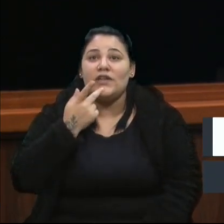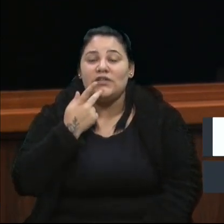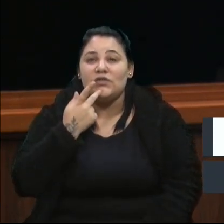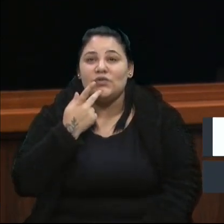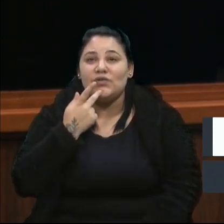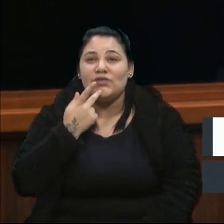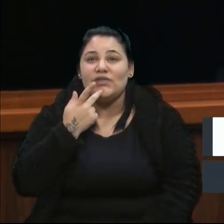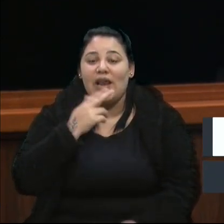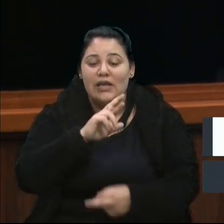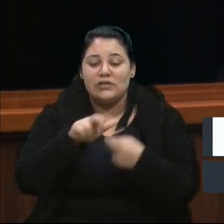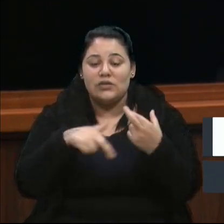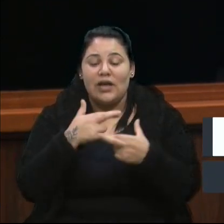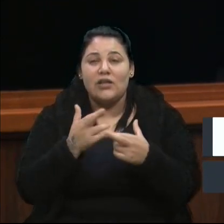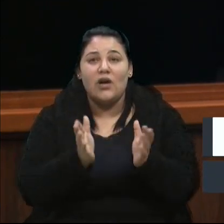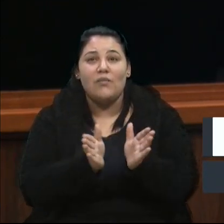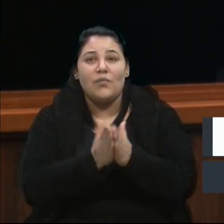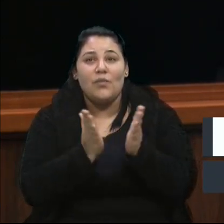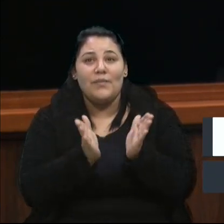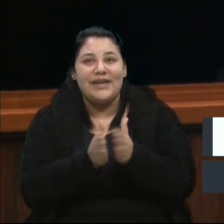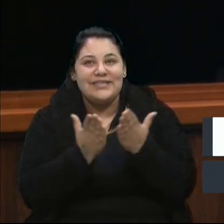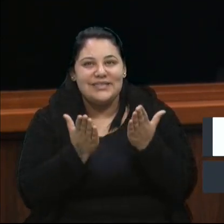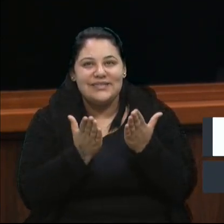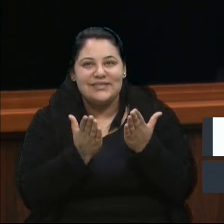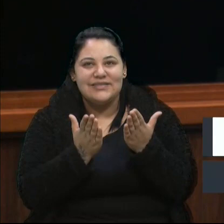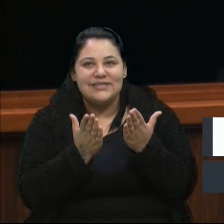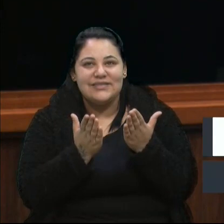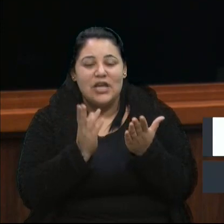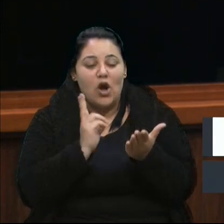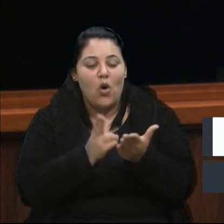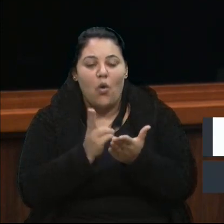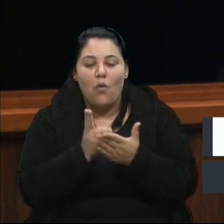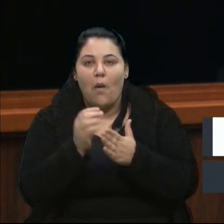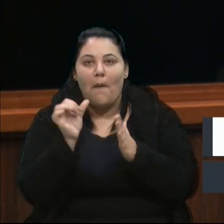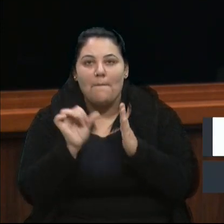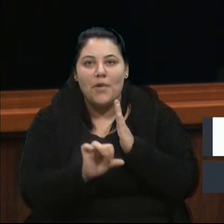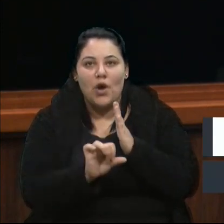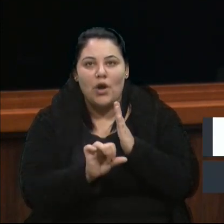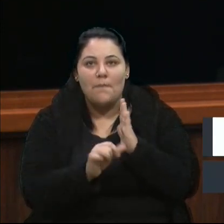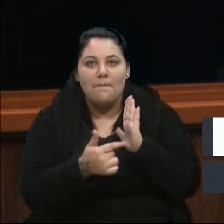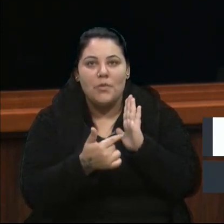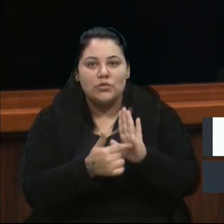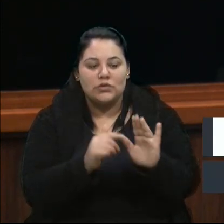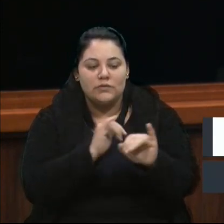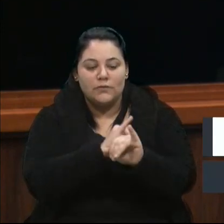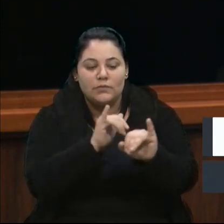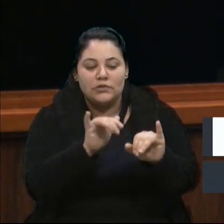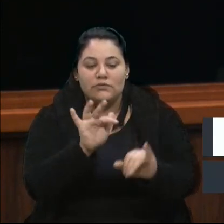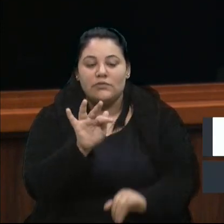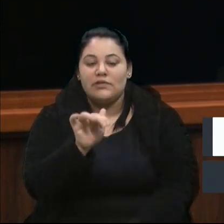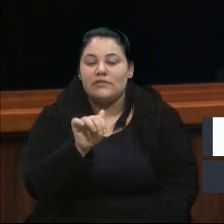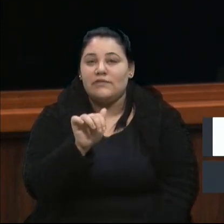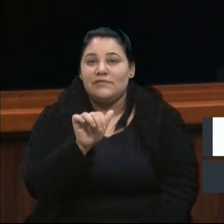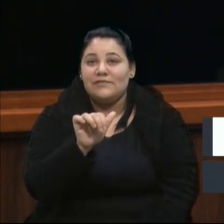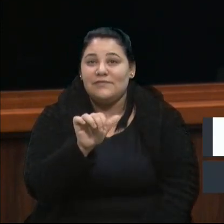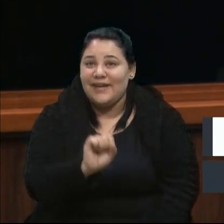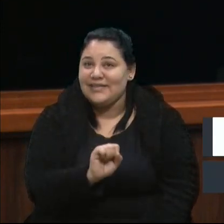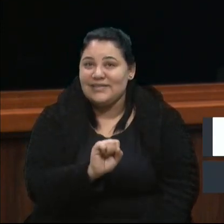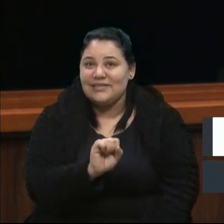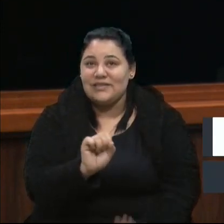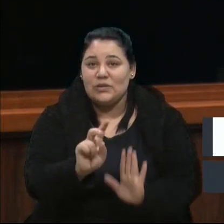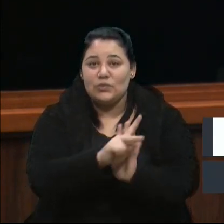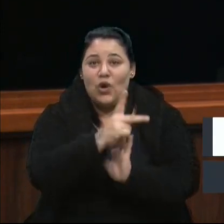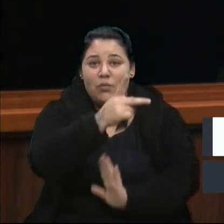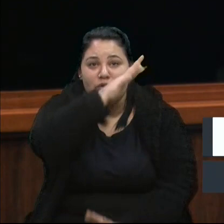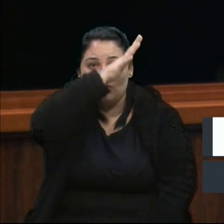pobreza mesmo, que está cada vez, e isso apresentado dados da FAS, dados do